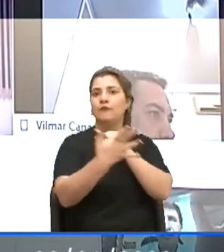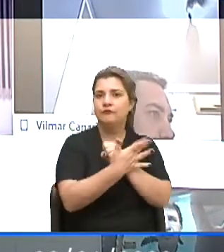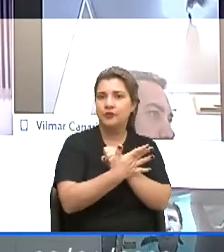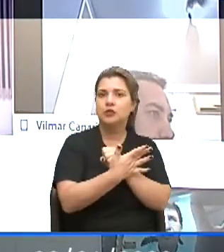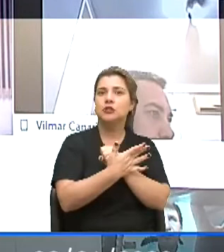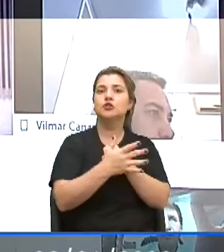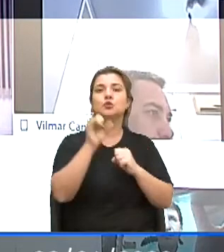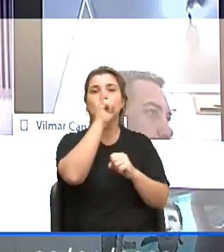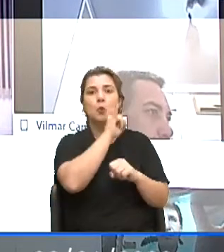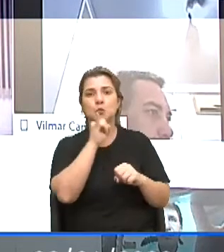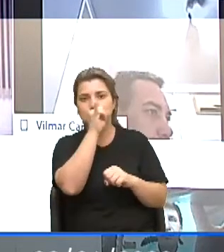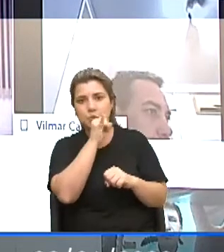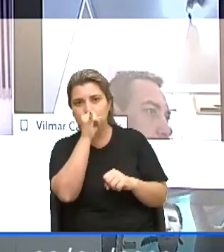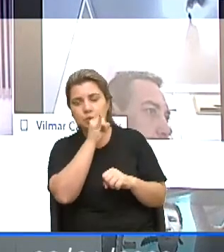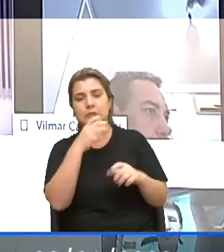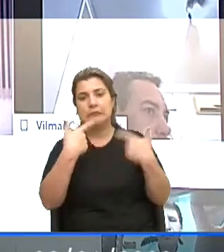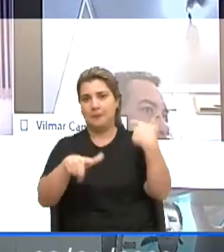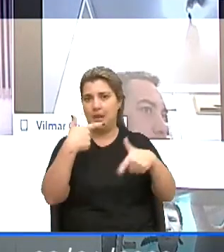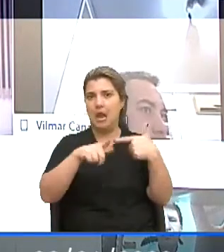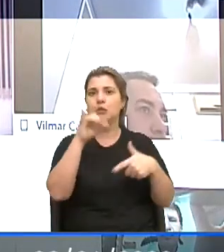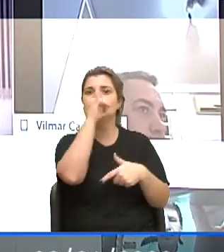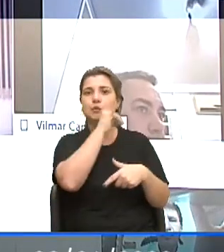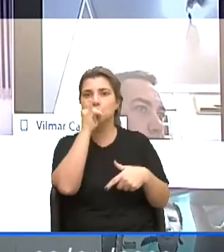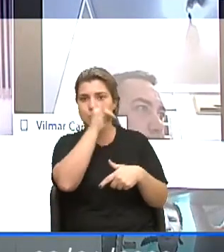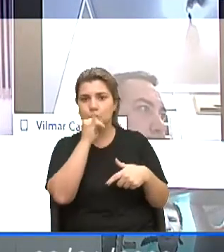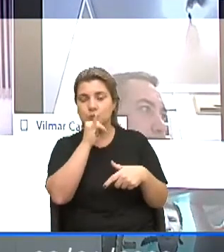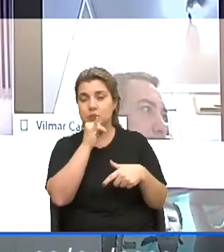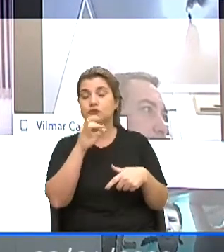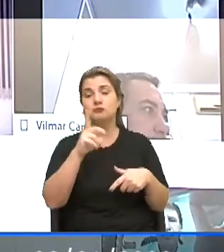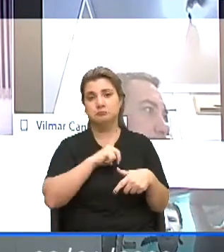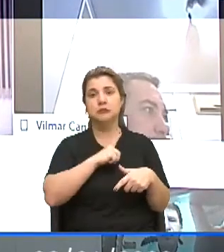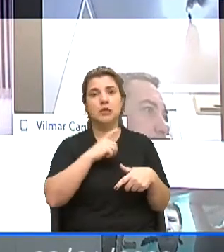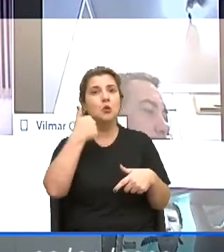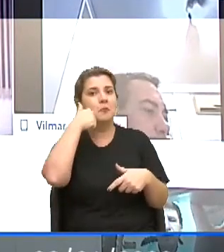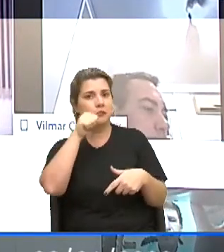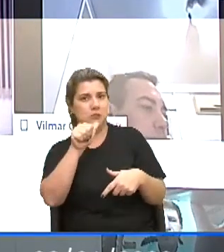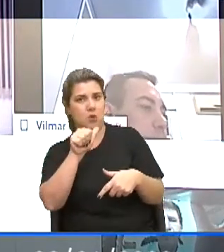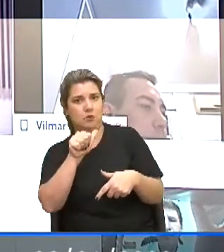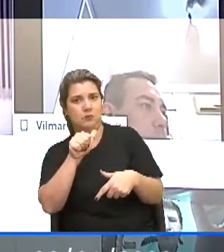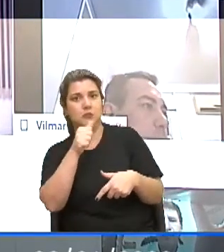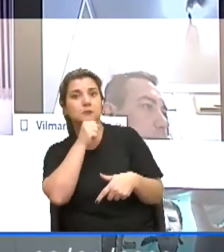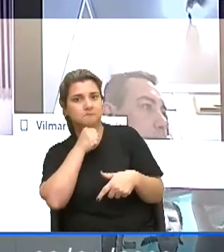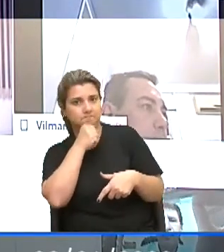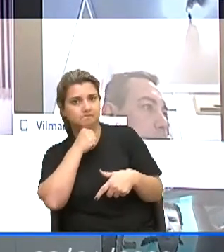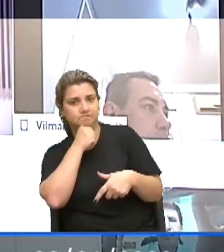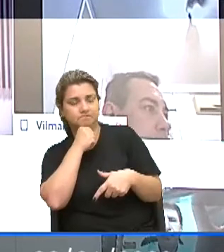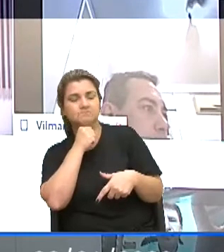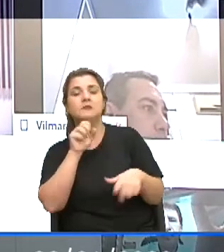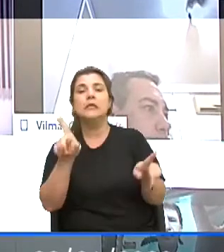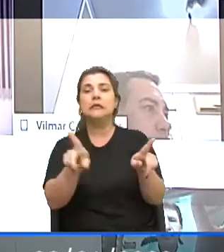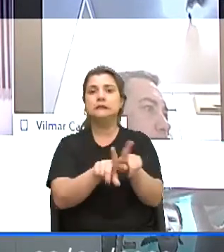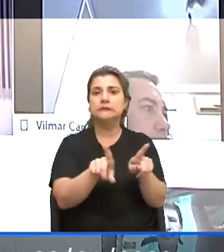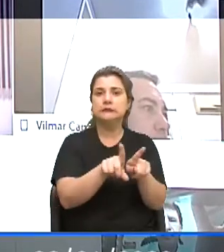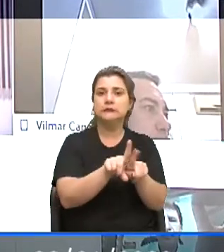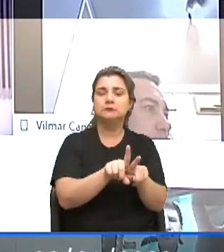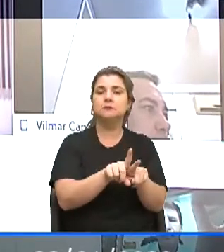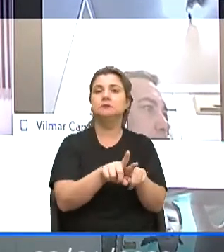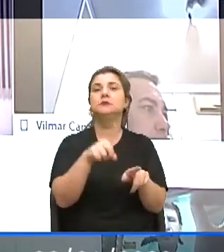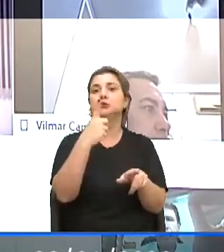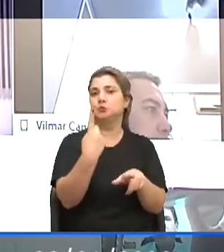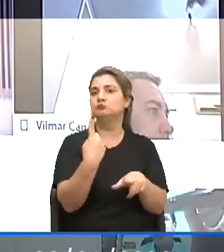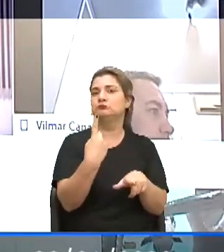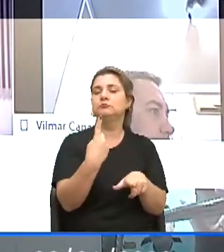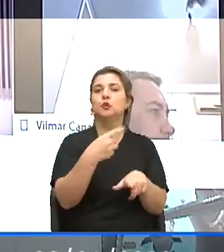Que é suínos, são uma senhora e um rapaz brasileiro e 2 haitianos, então já está no suíno também a questão